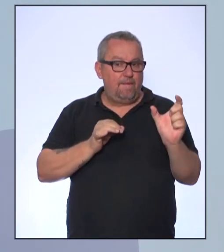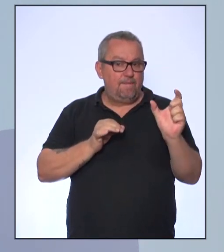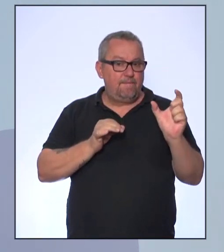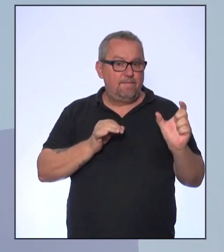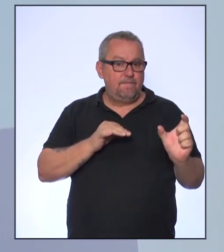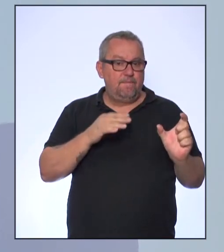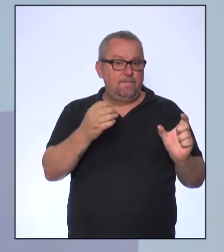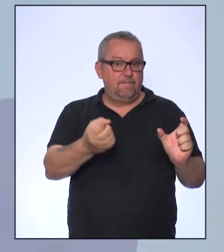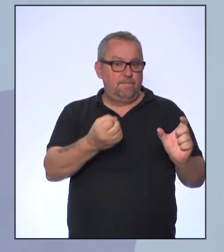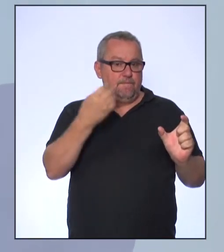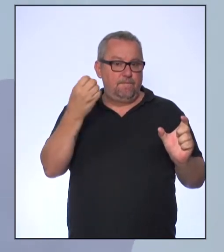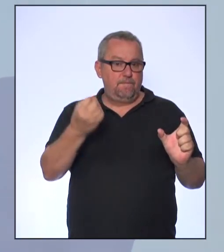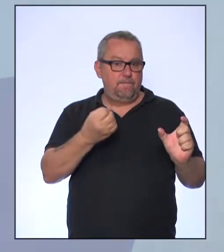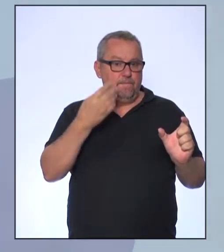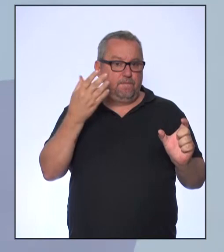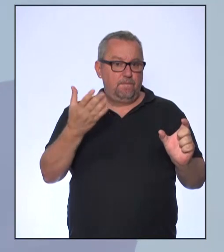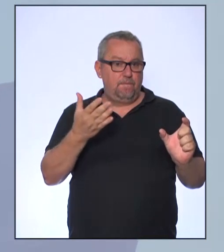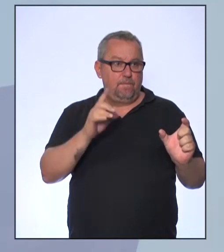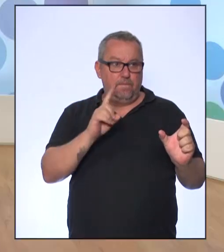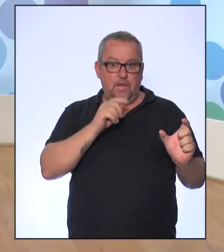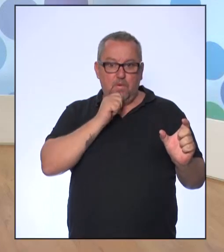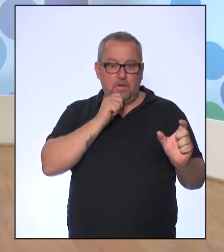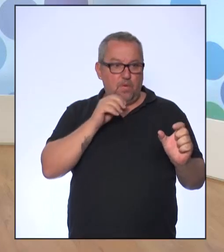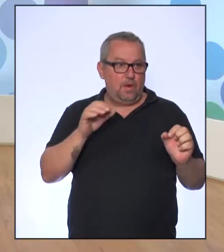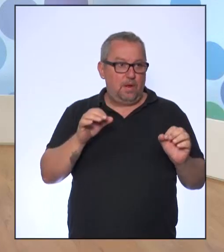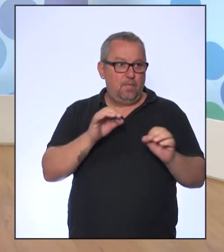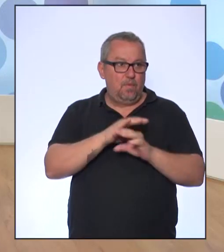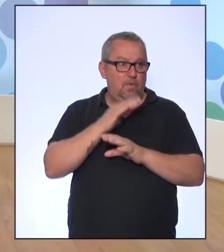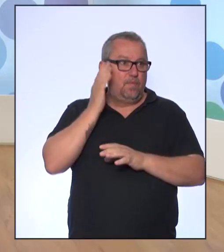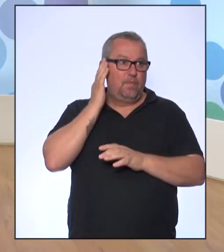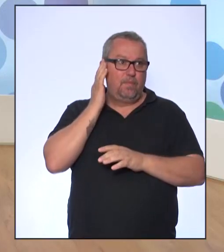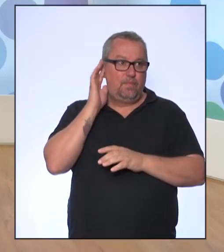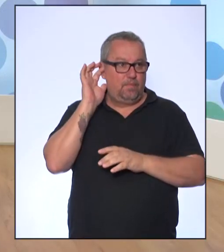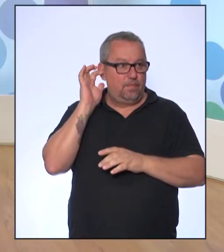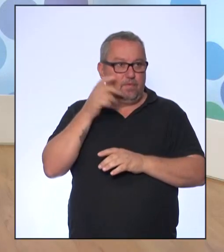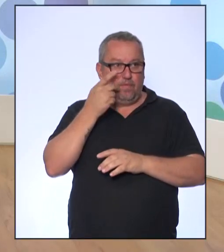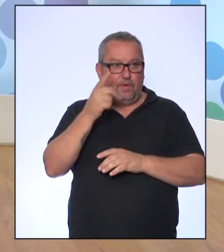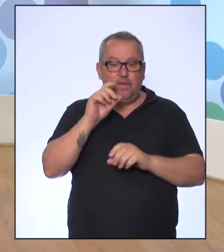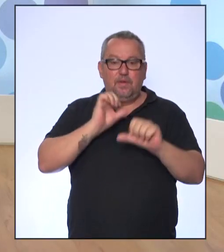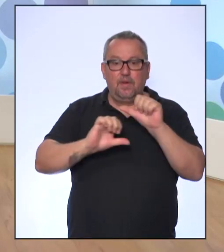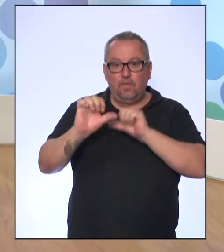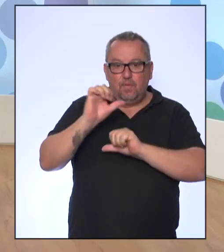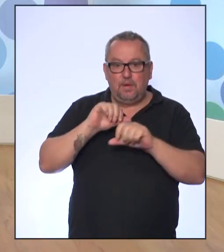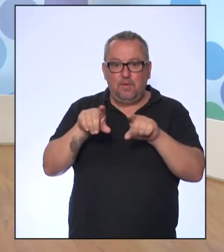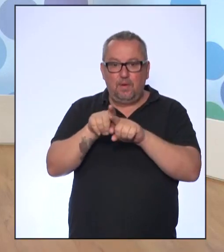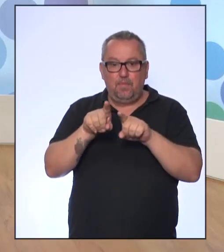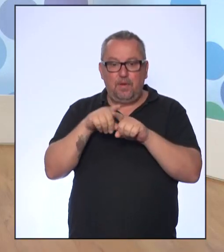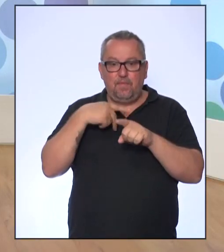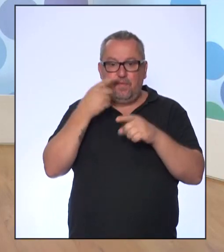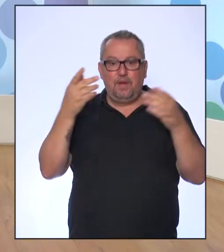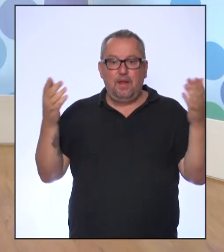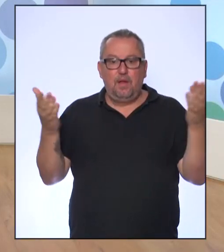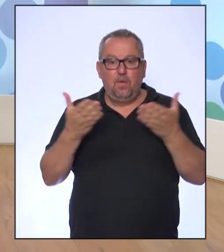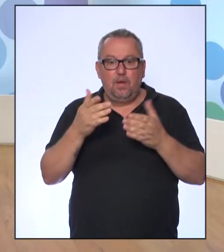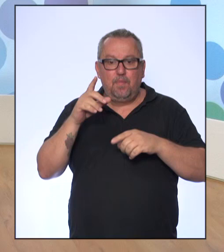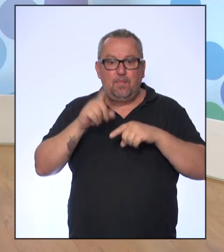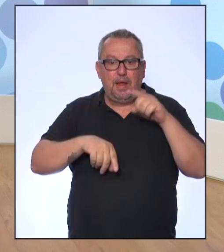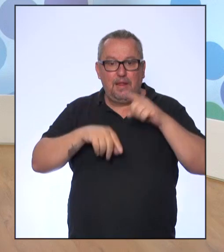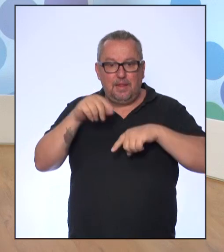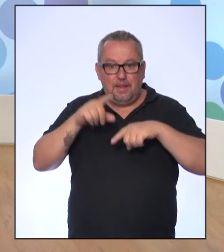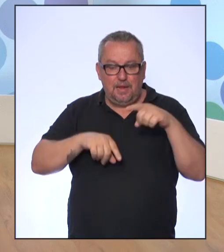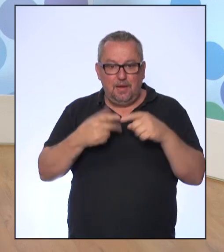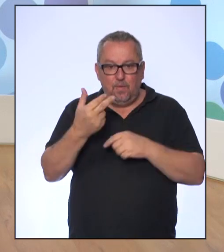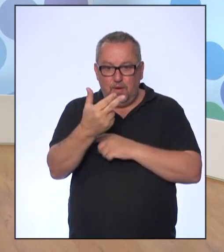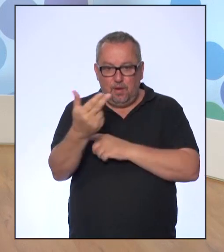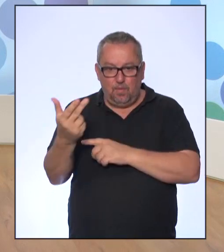muitas informações. Não acabou por aí, não. Estamos falando de transformação, né? Então, vamos falar agora da matéria. A matéria é